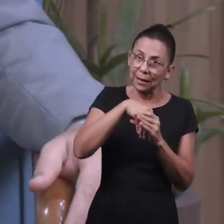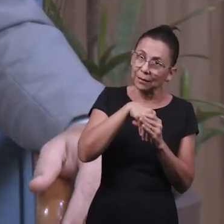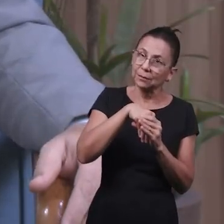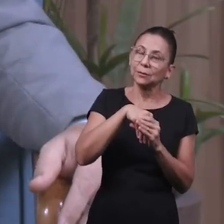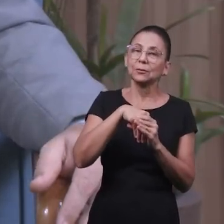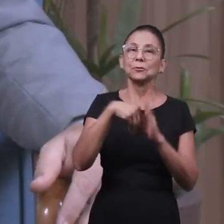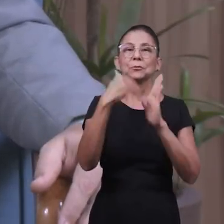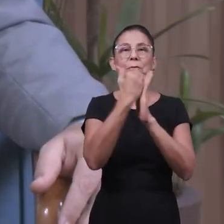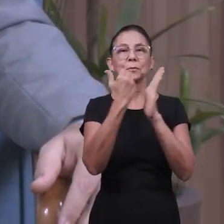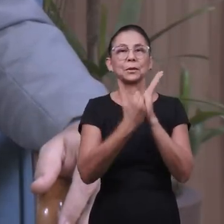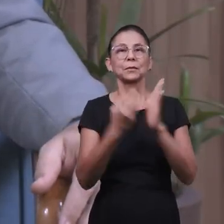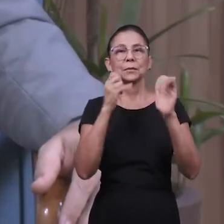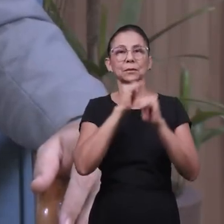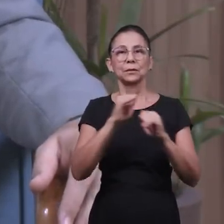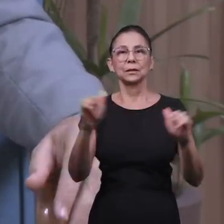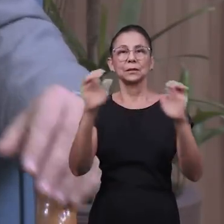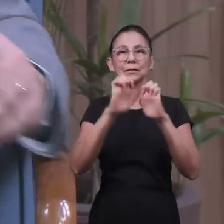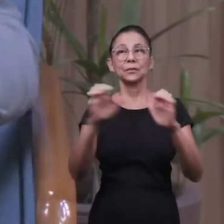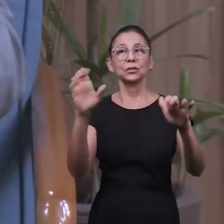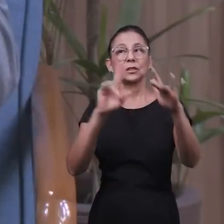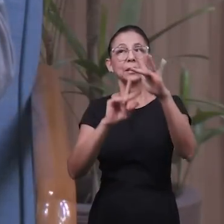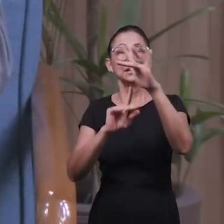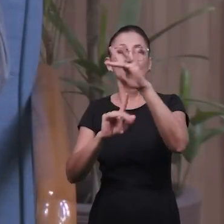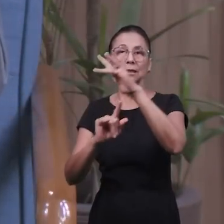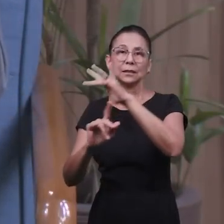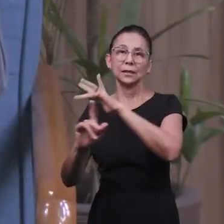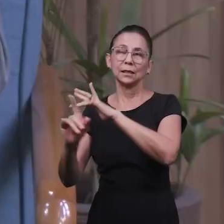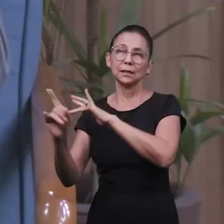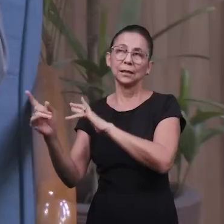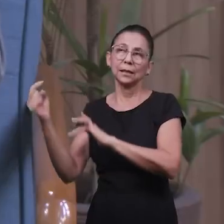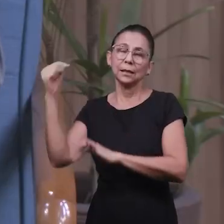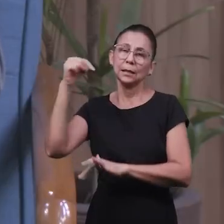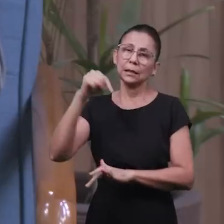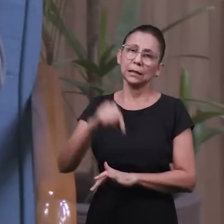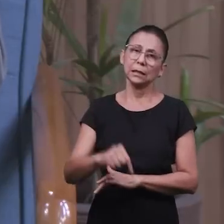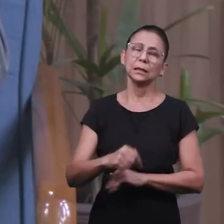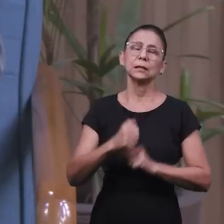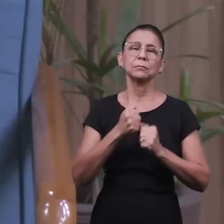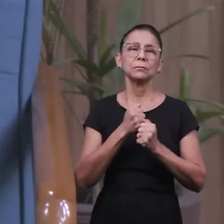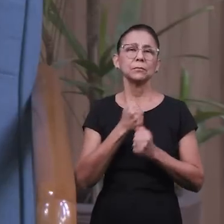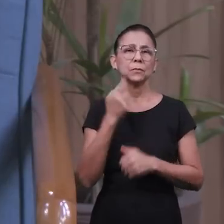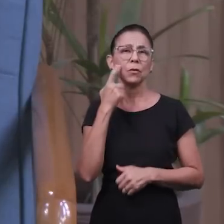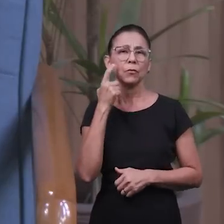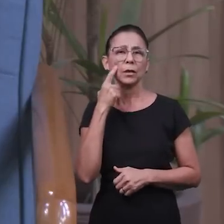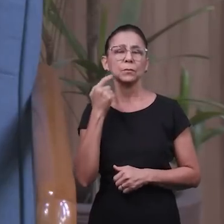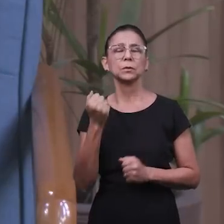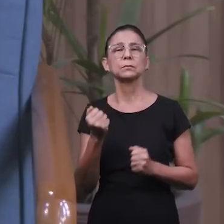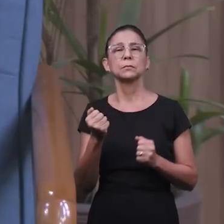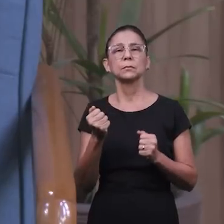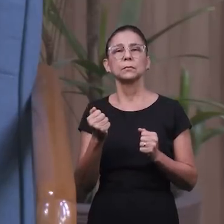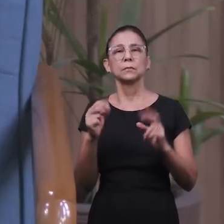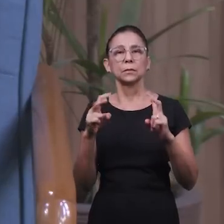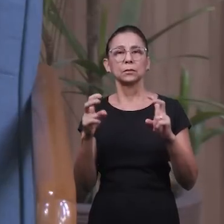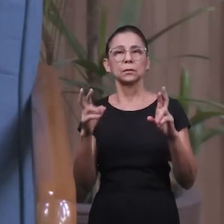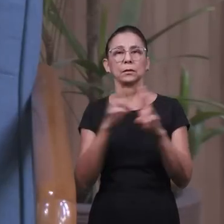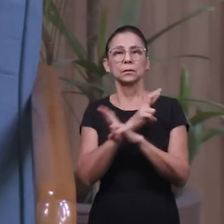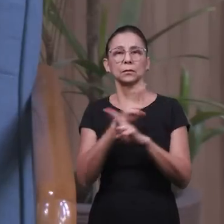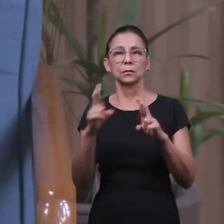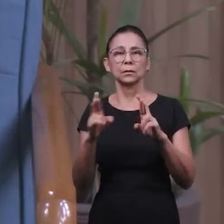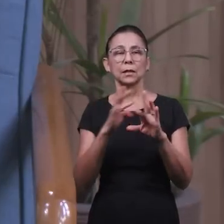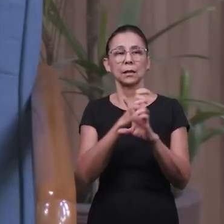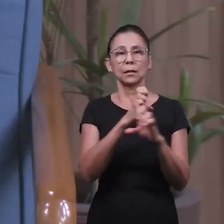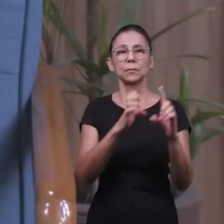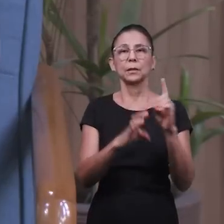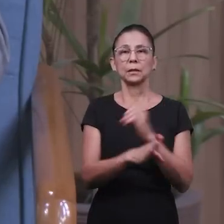programa Anunciando o Evangelho Eterno, no qual a gente trata, a gente aborda os assuntos da Escola Bíblica Dominical. A gente